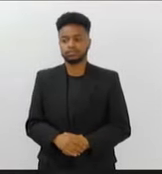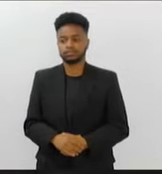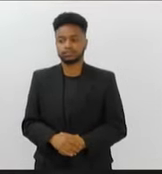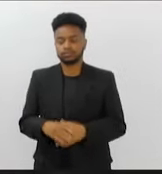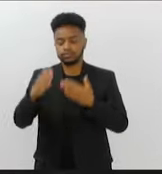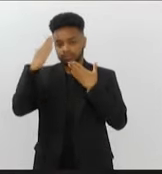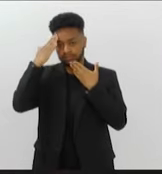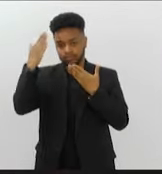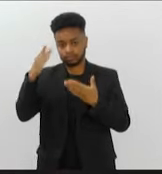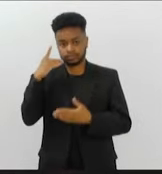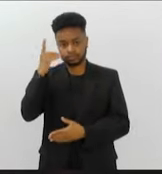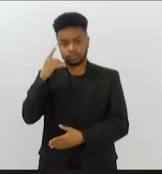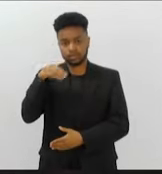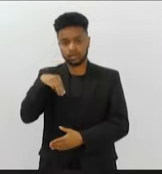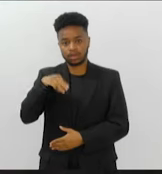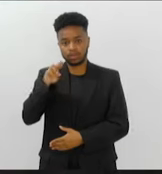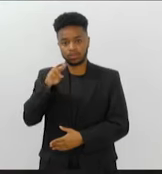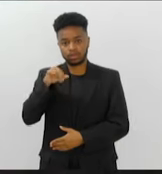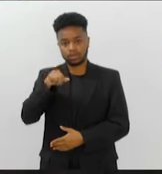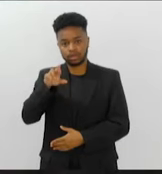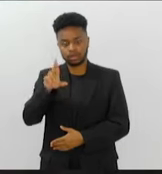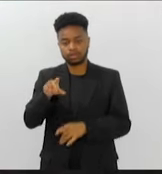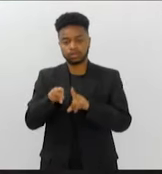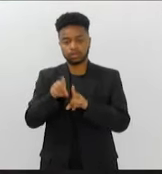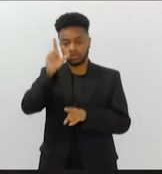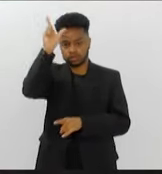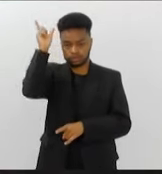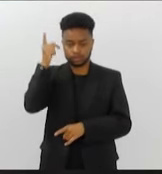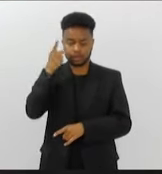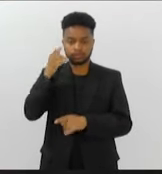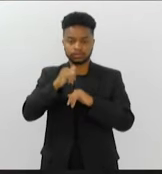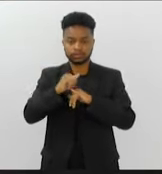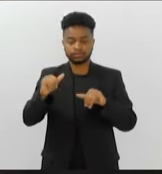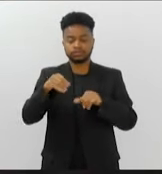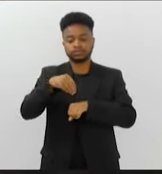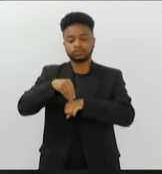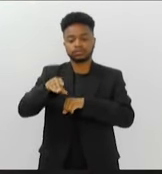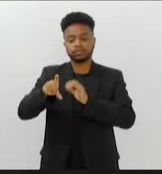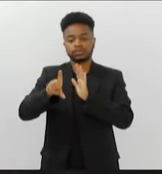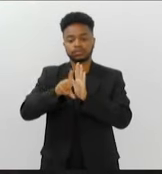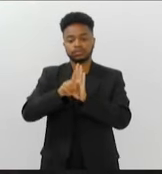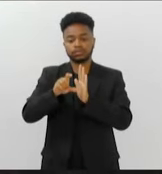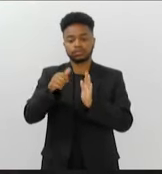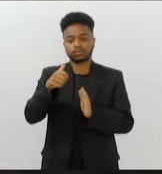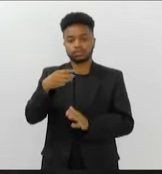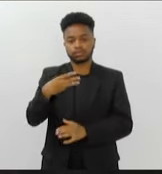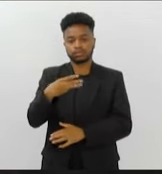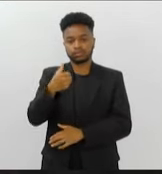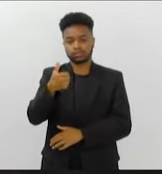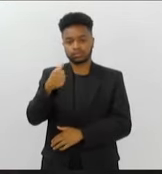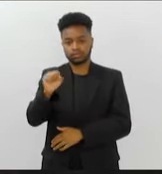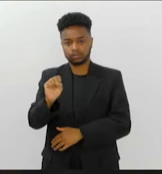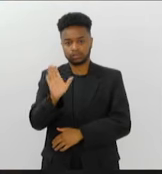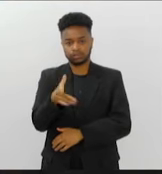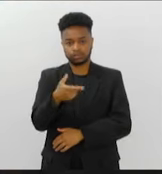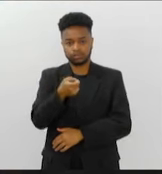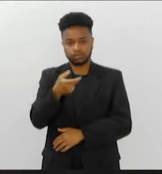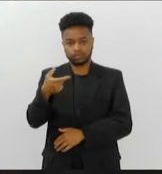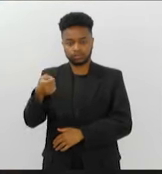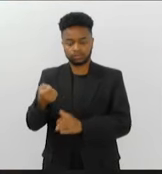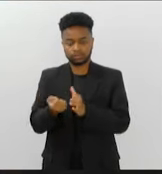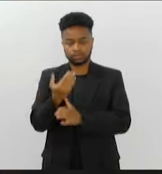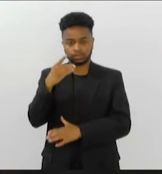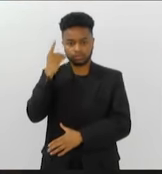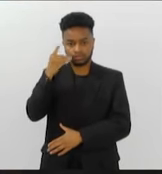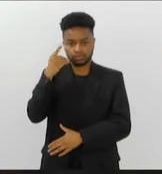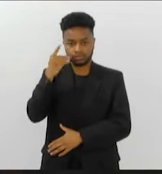Obrigado, deputado Munir. Deputado Luiz Paulo, anuncio indicação legislativa número 318/2020, de autoria do